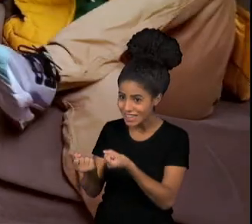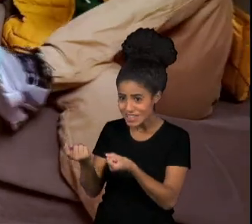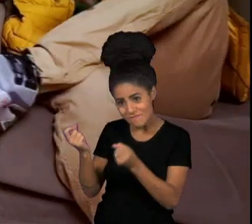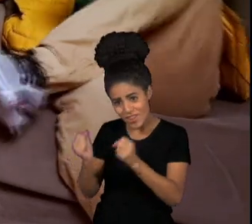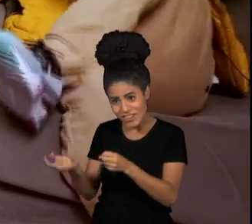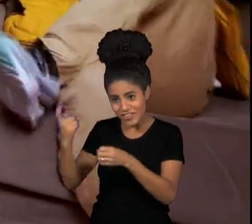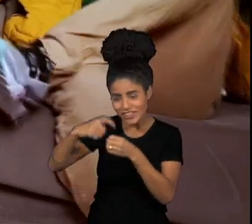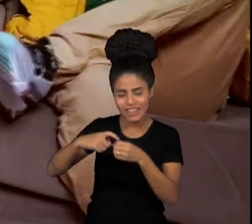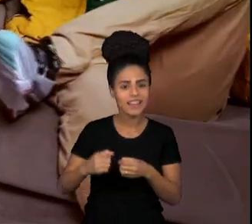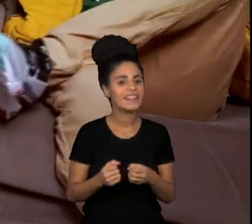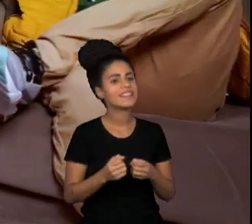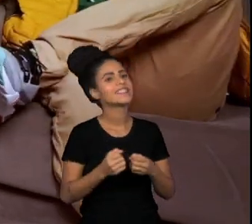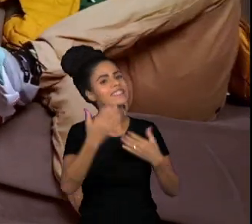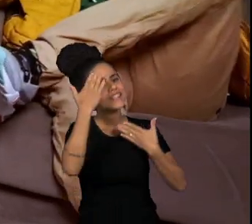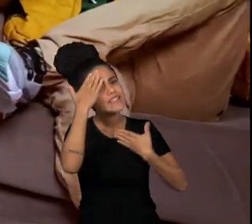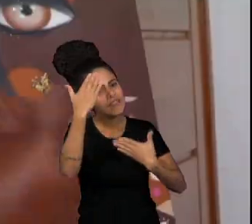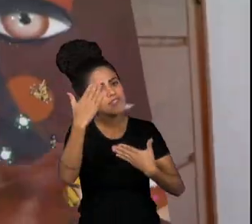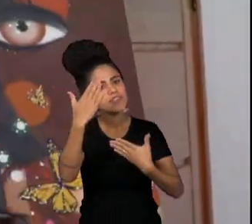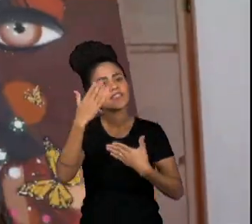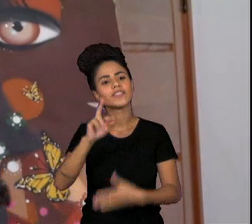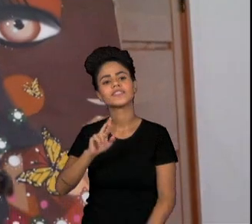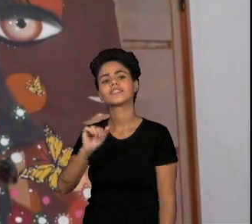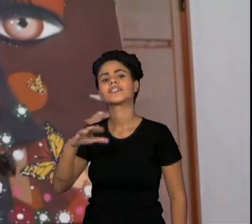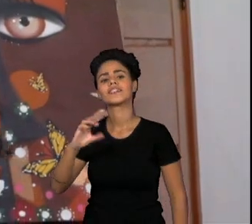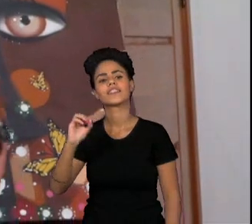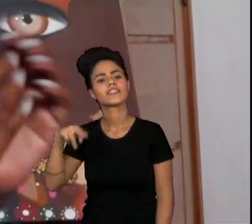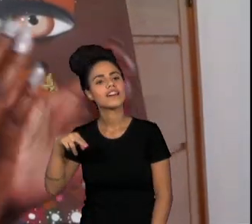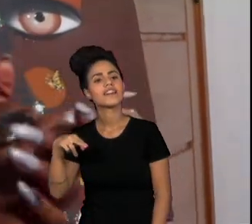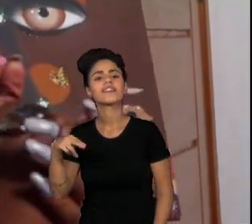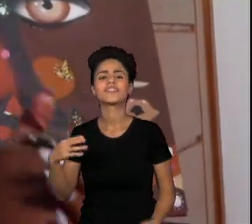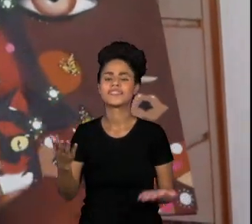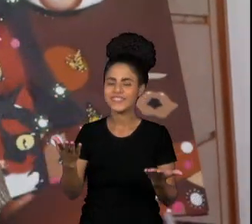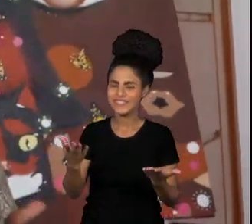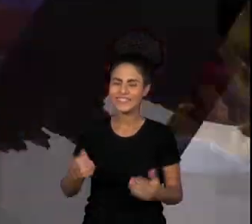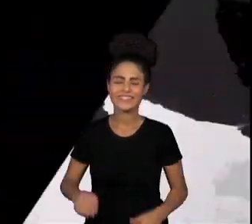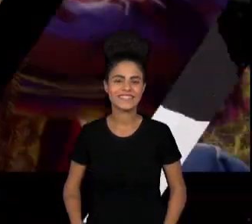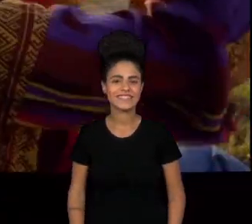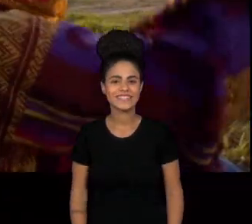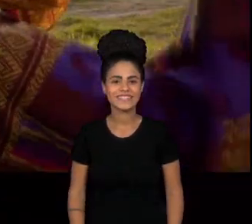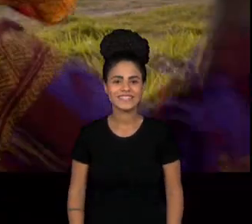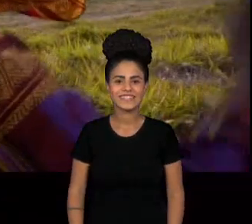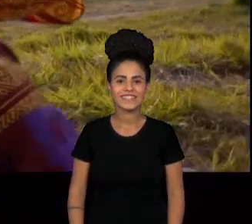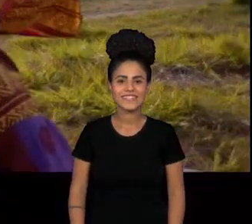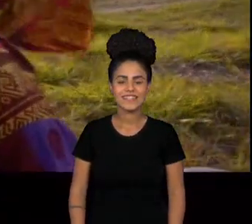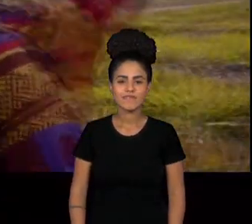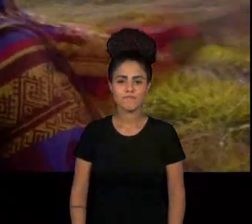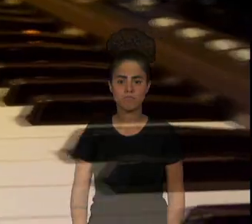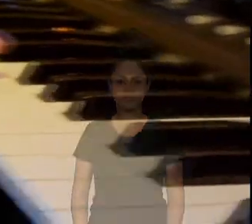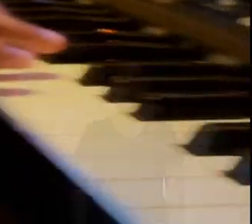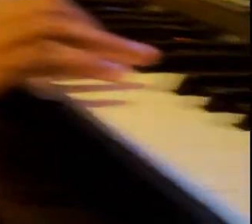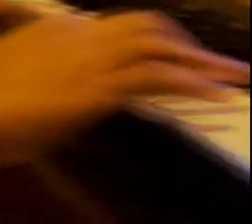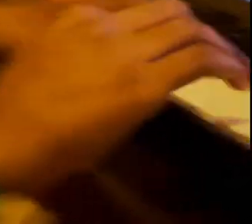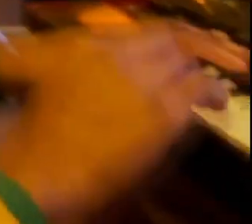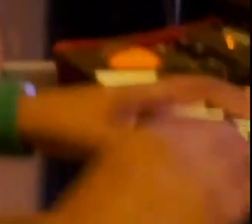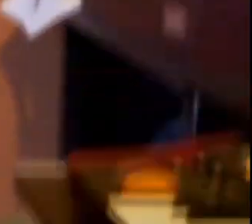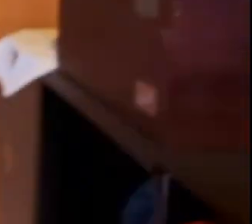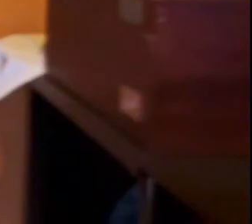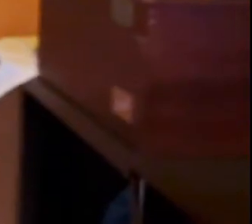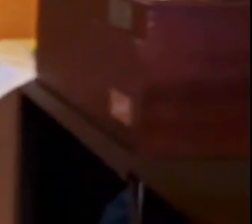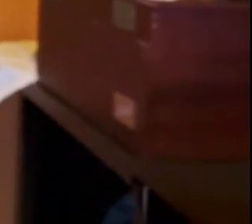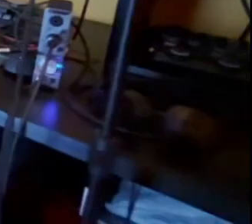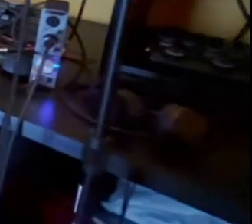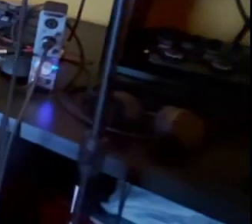isso aí, gente. Rincon, sapiência. As águas do mar tem sal, o sal no